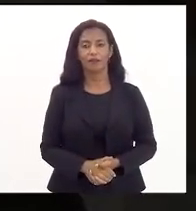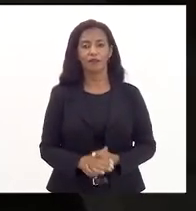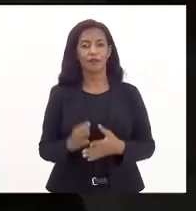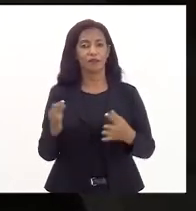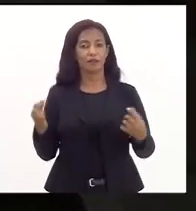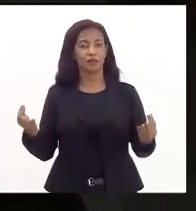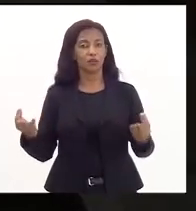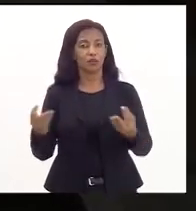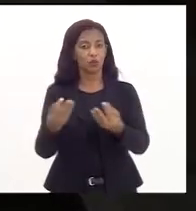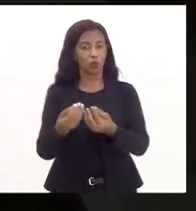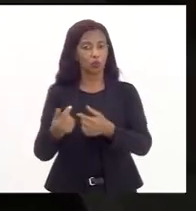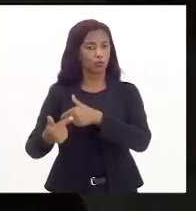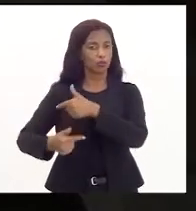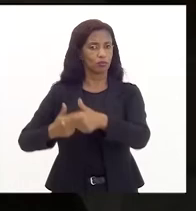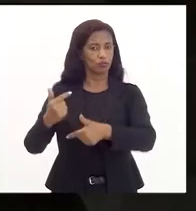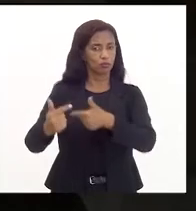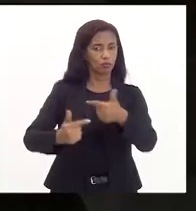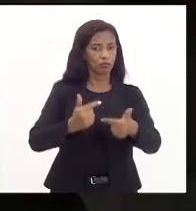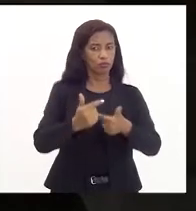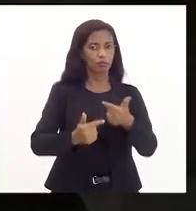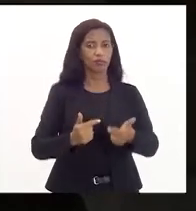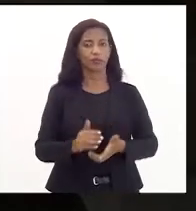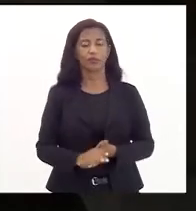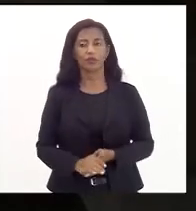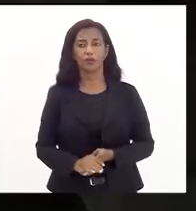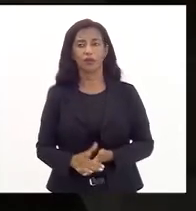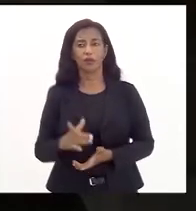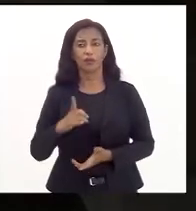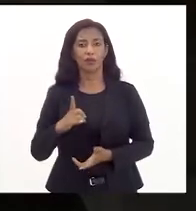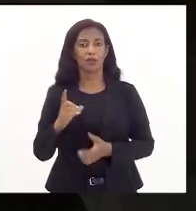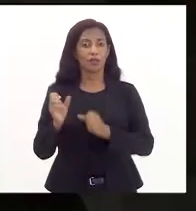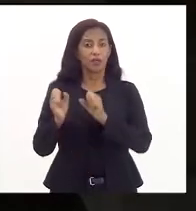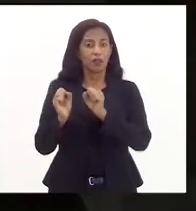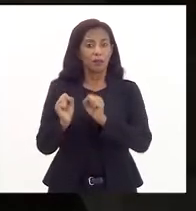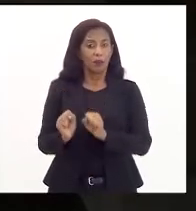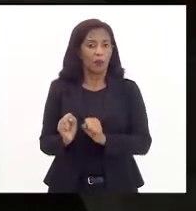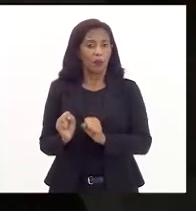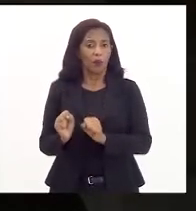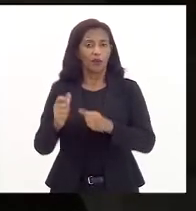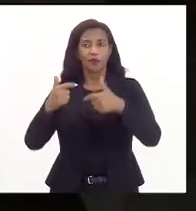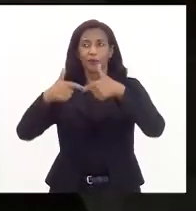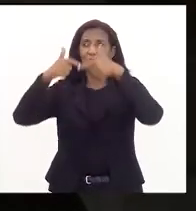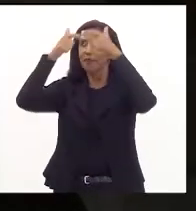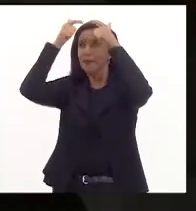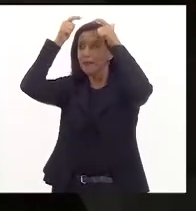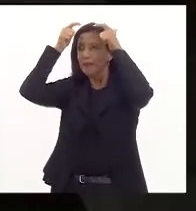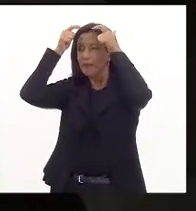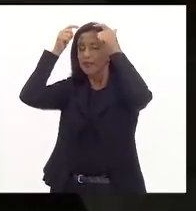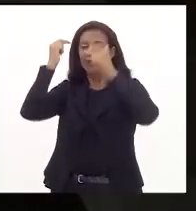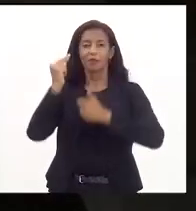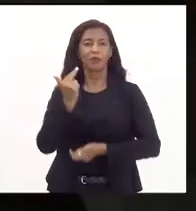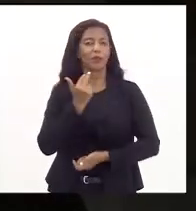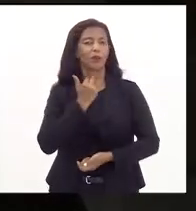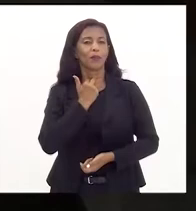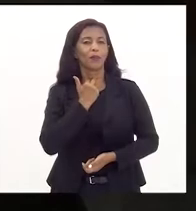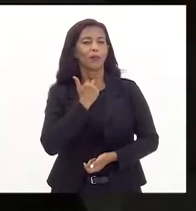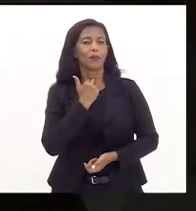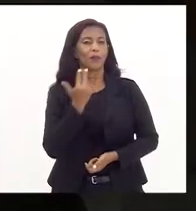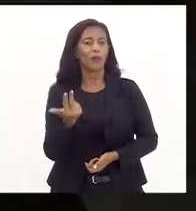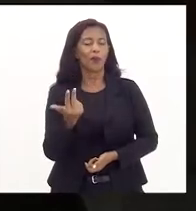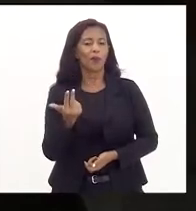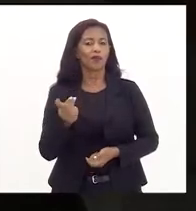aqueles agentes públicos que têm poder de príncipe, que não podem